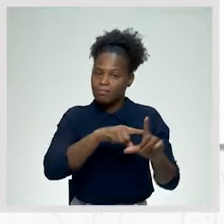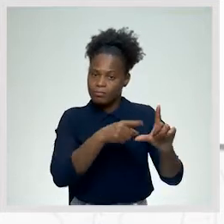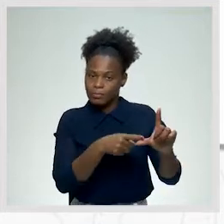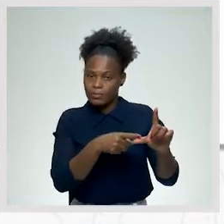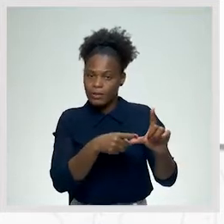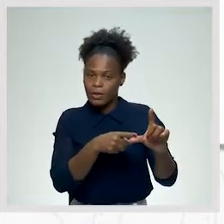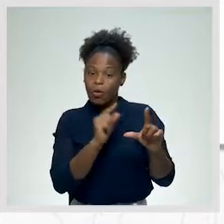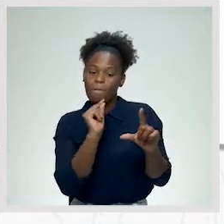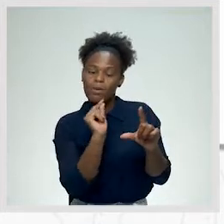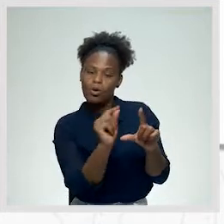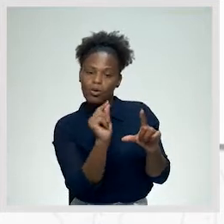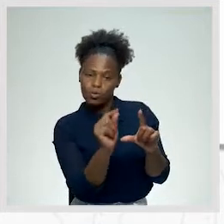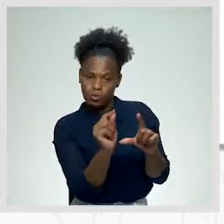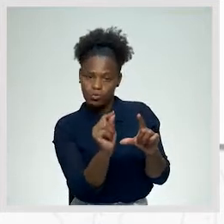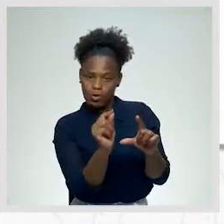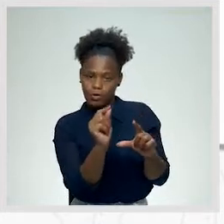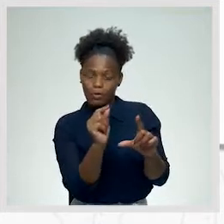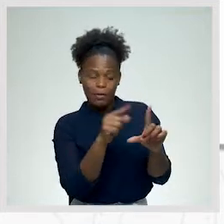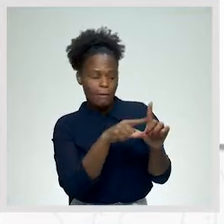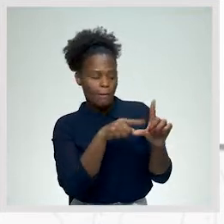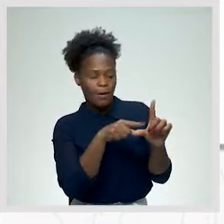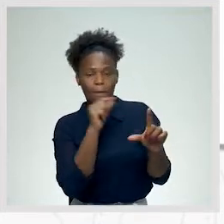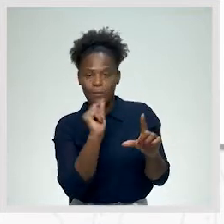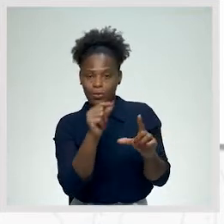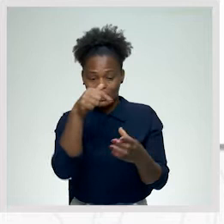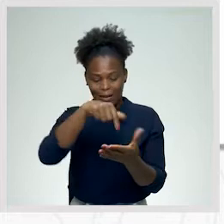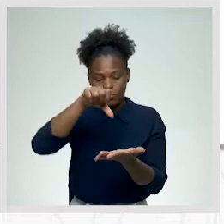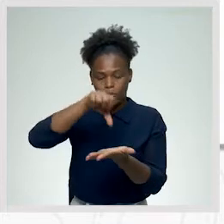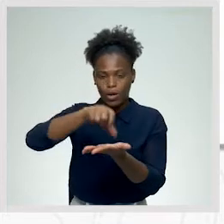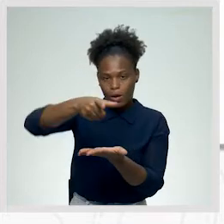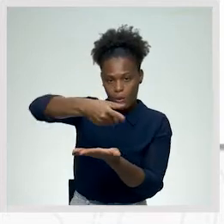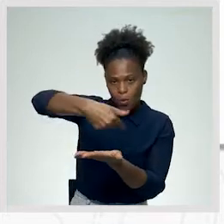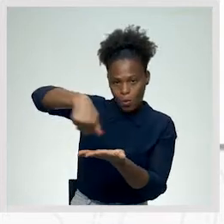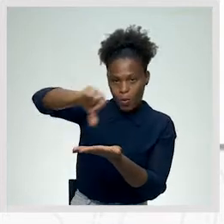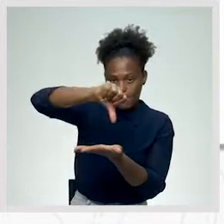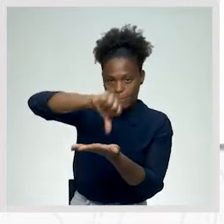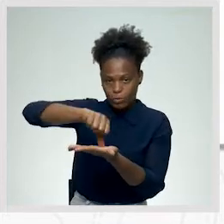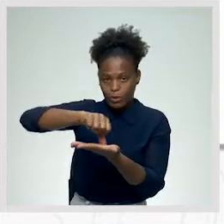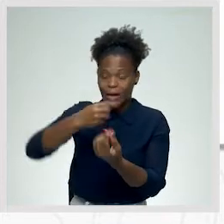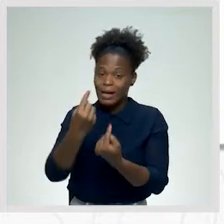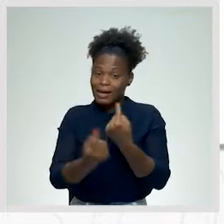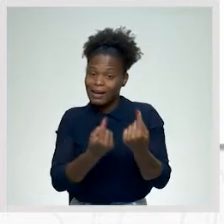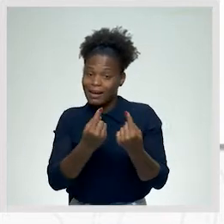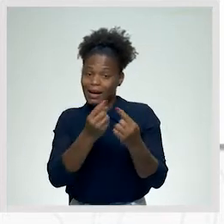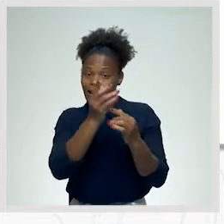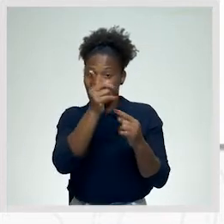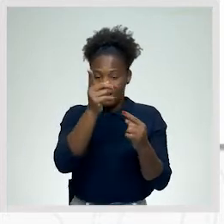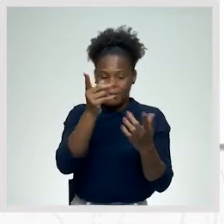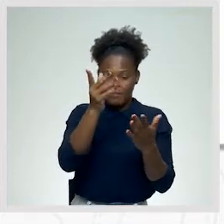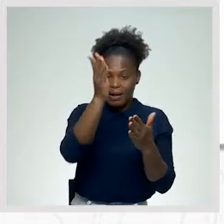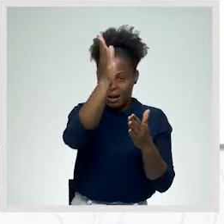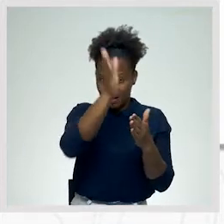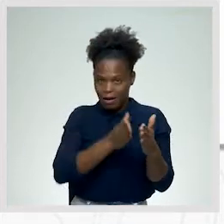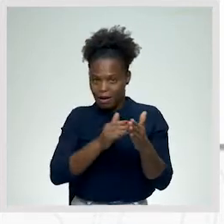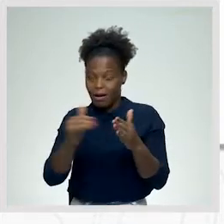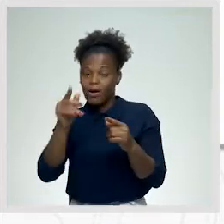por vértice um ponto na circunferência e cada um dos lados contém